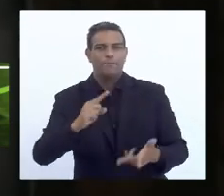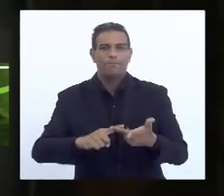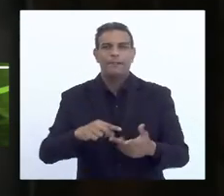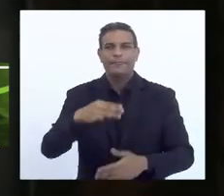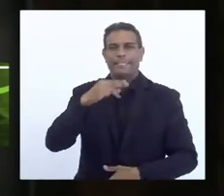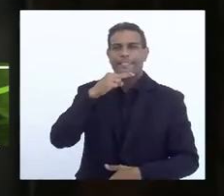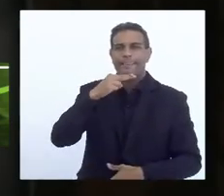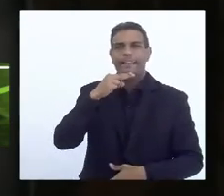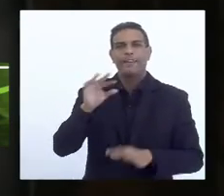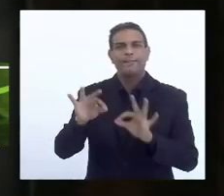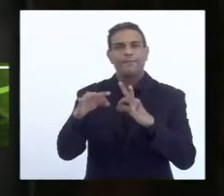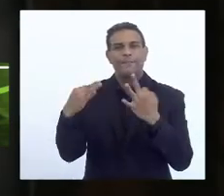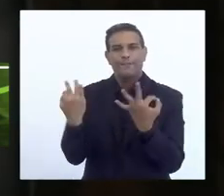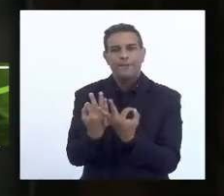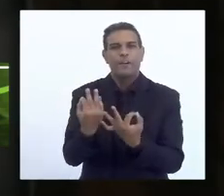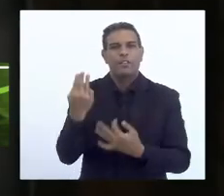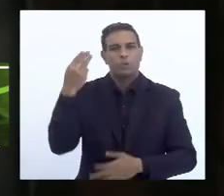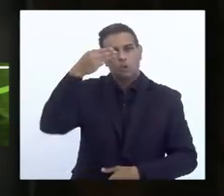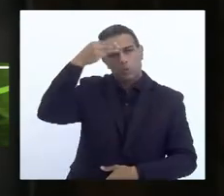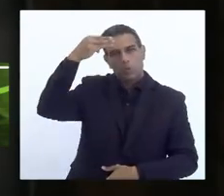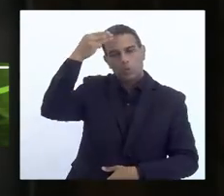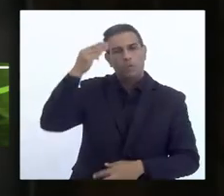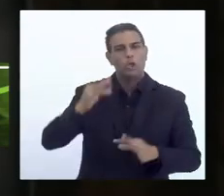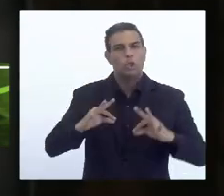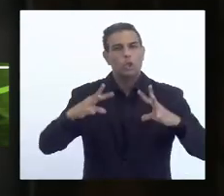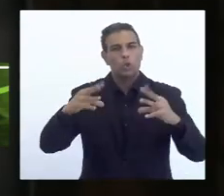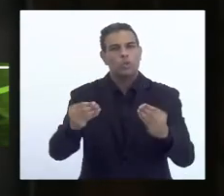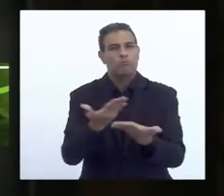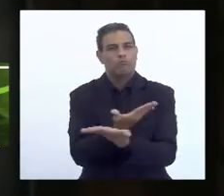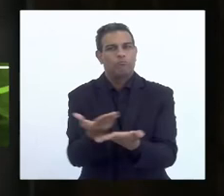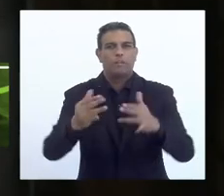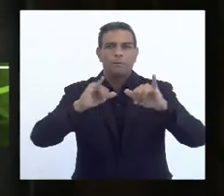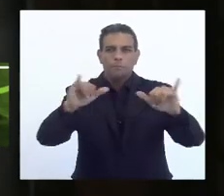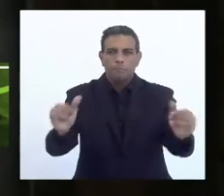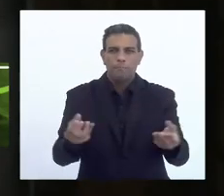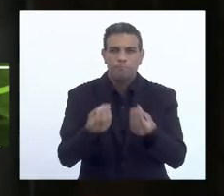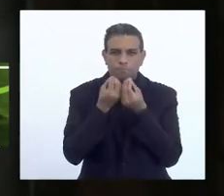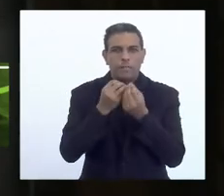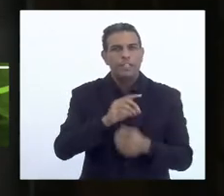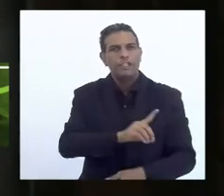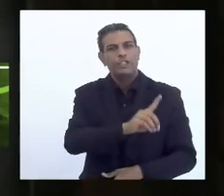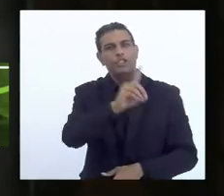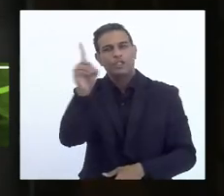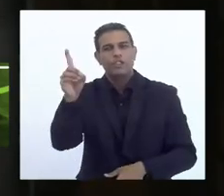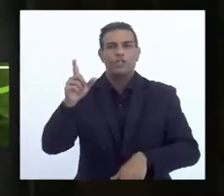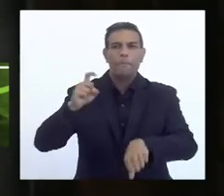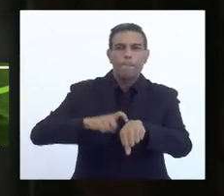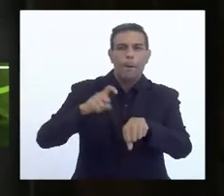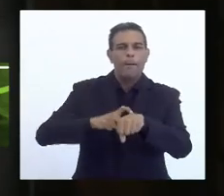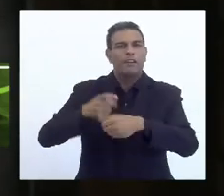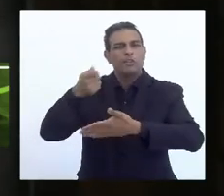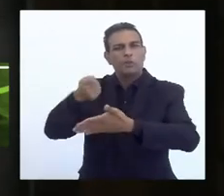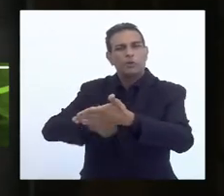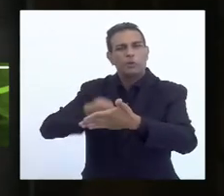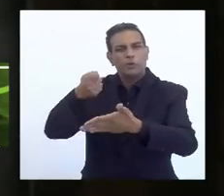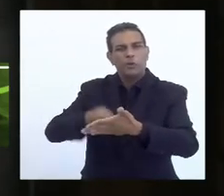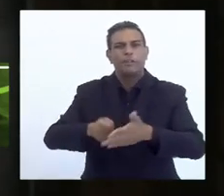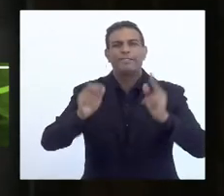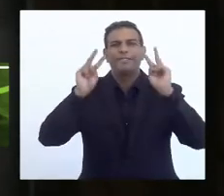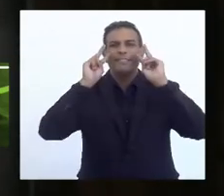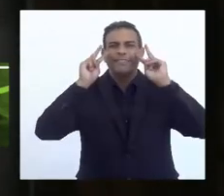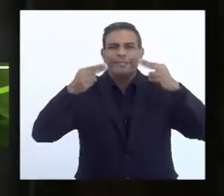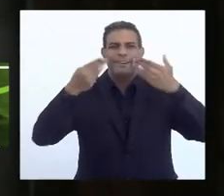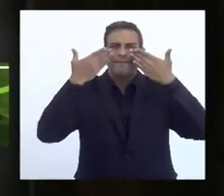suas netas, sobrinhos e sobrinhas para esse dia, que é um dia de luta, de